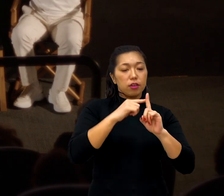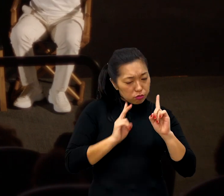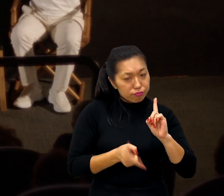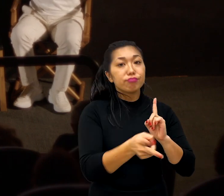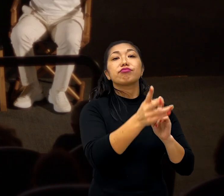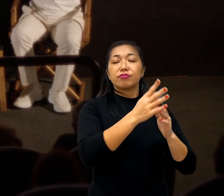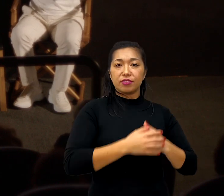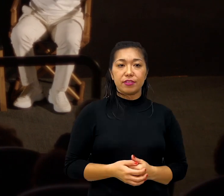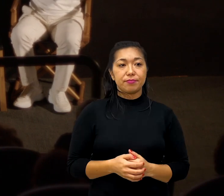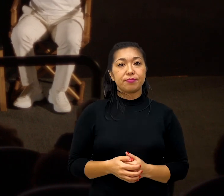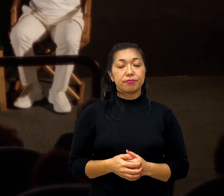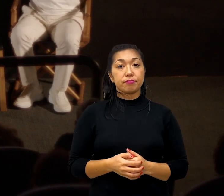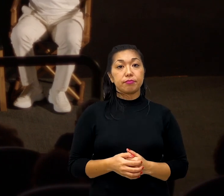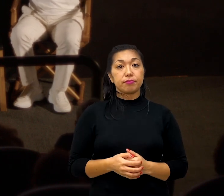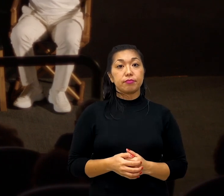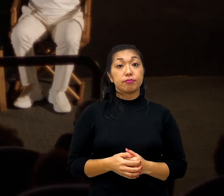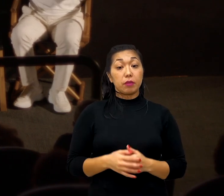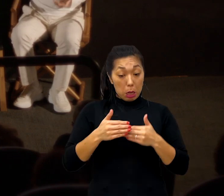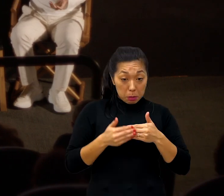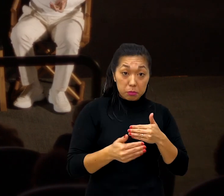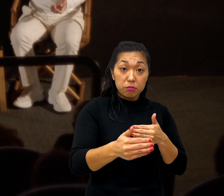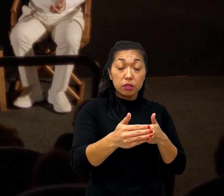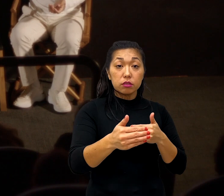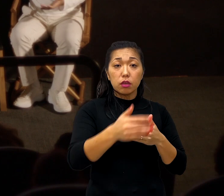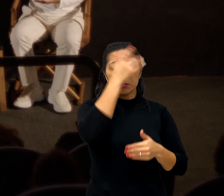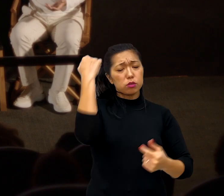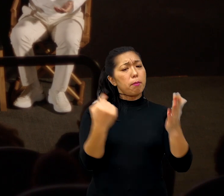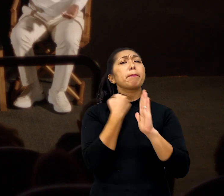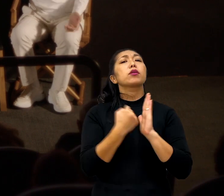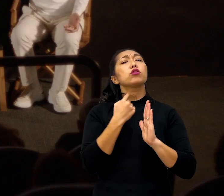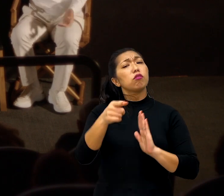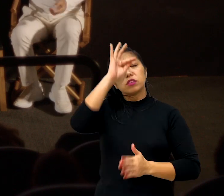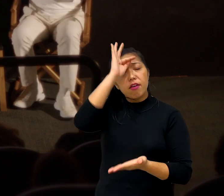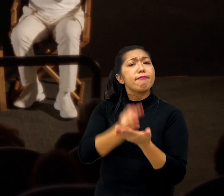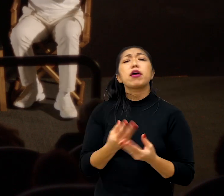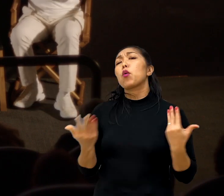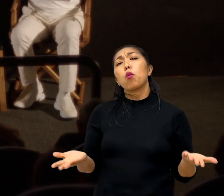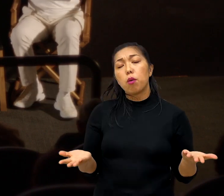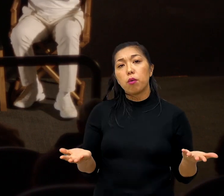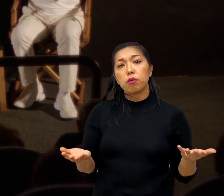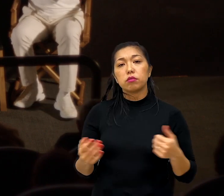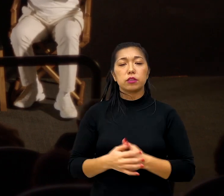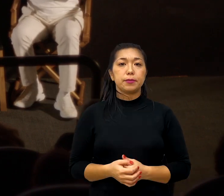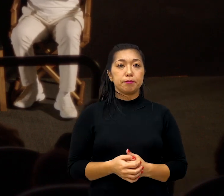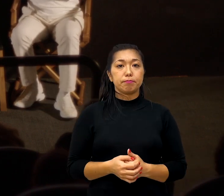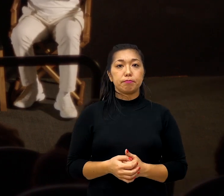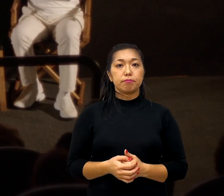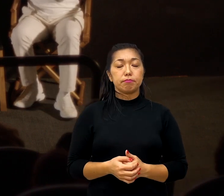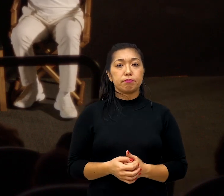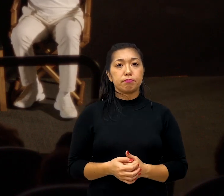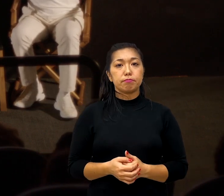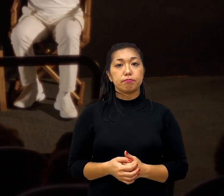hoje, erguida. E, daquele momento, algumas pessoas me perguntavam, qual é a sua fé? E eu me lembro como